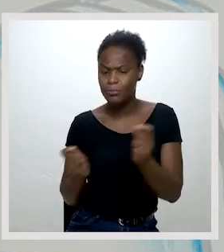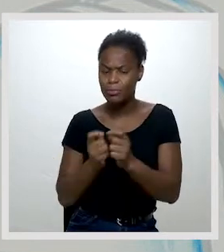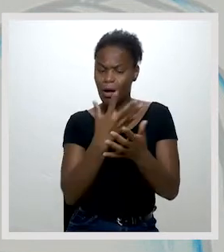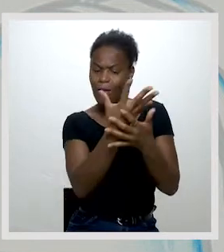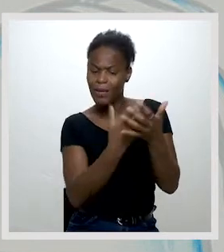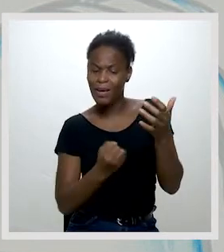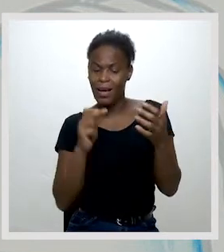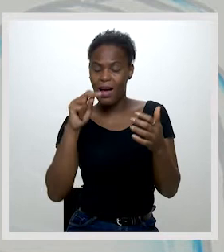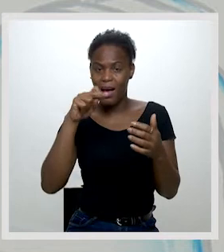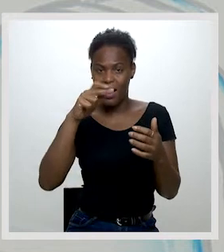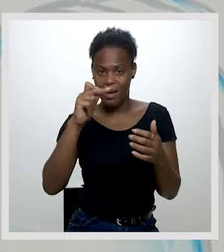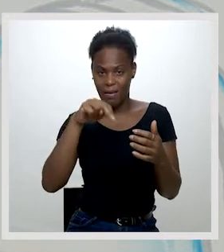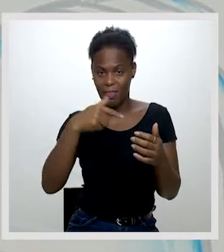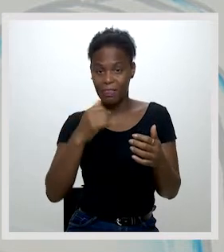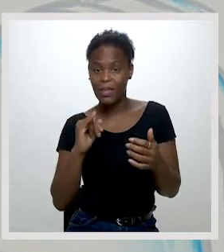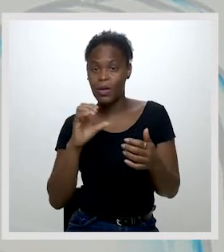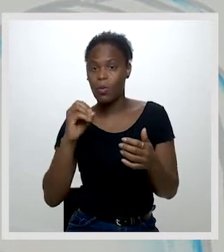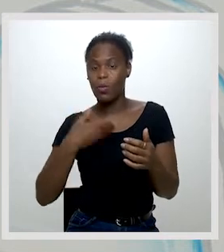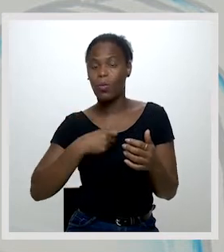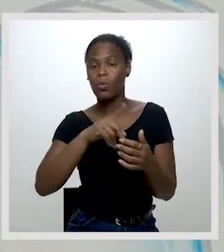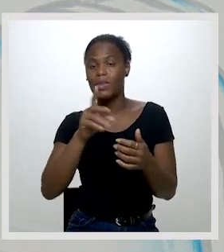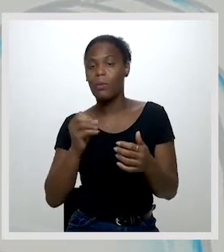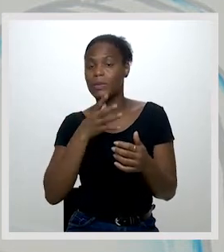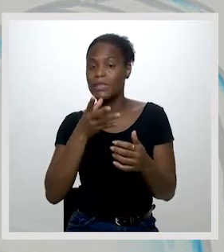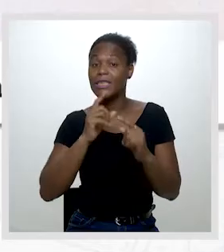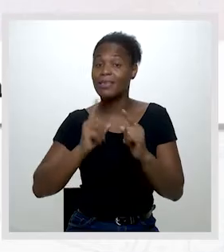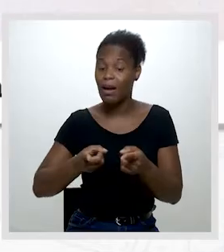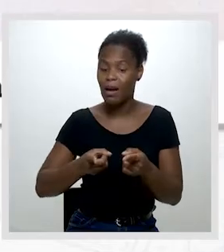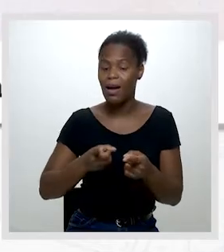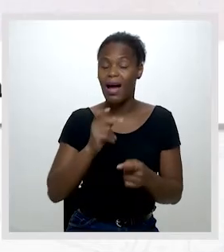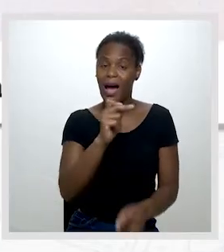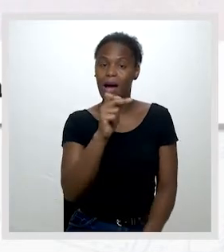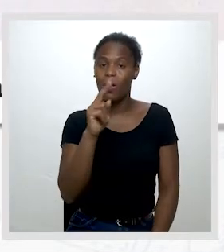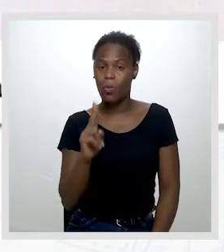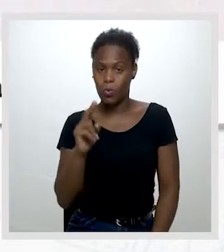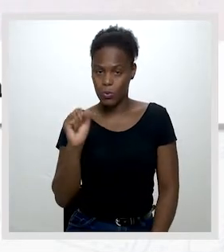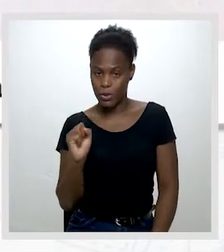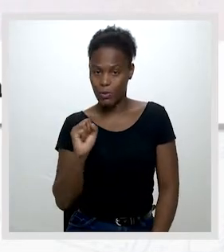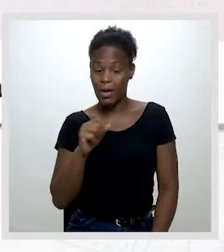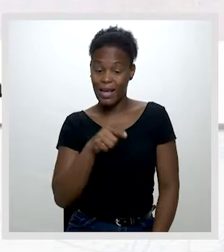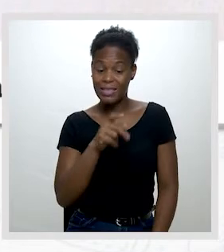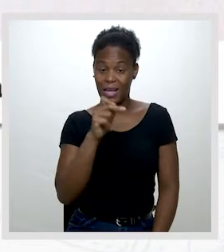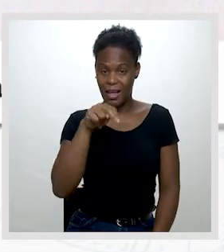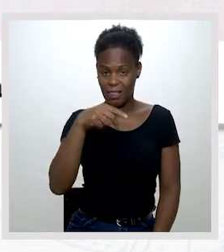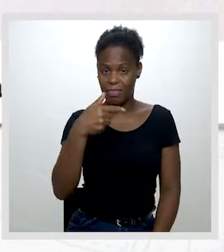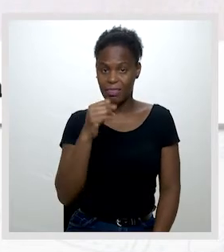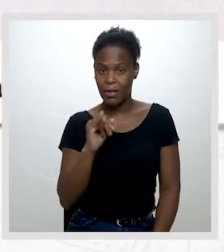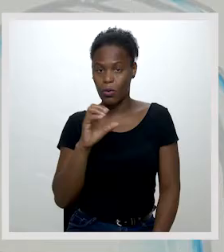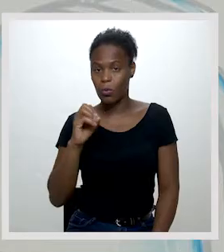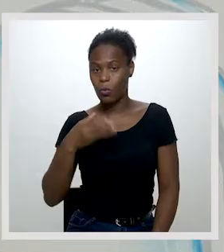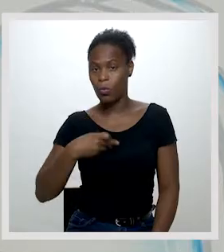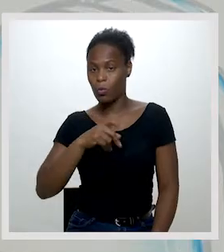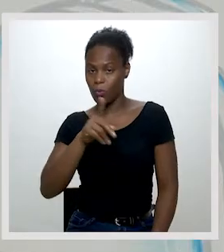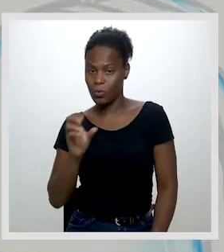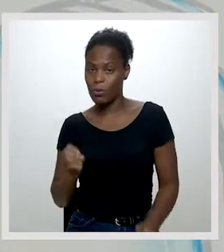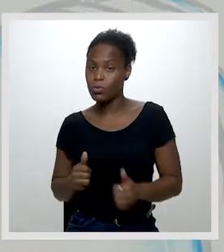anticodão que identifica o codão de iniciação, que é AUG. Então, esse anticodão traz consigo o